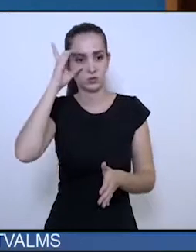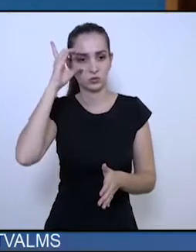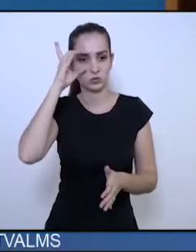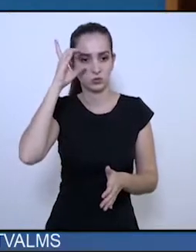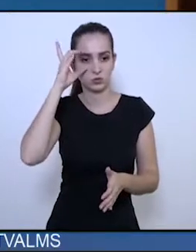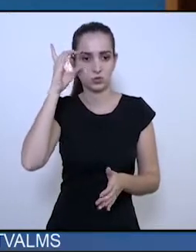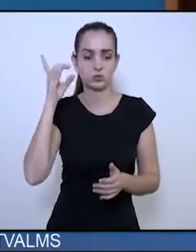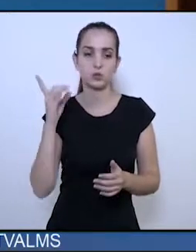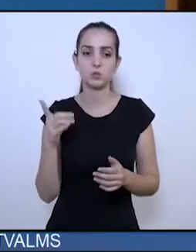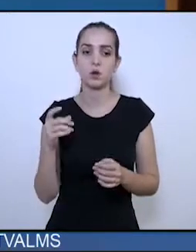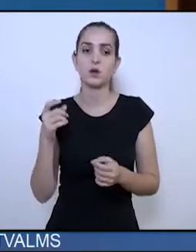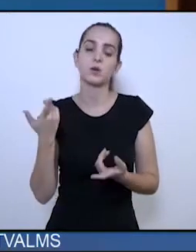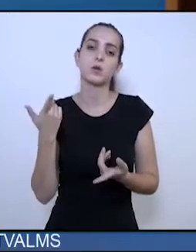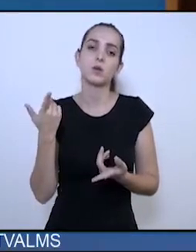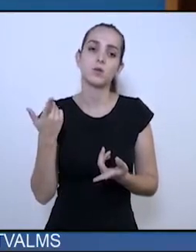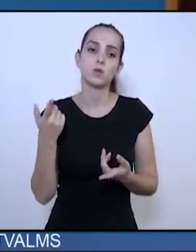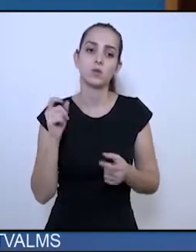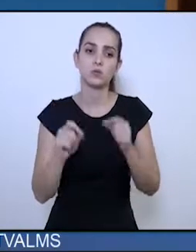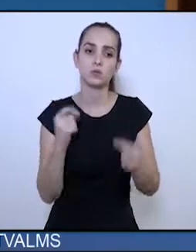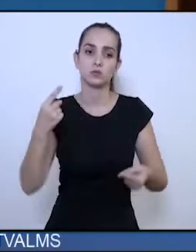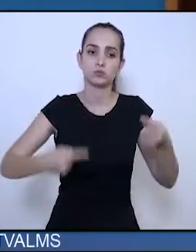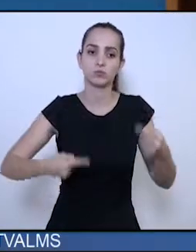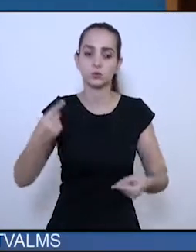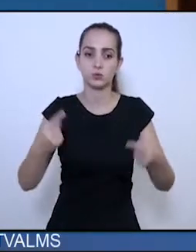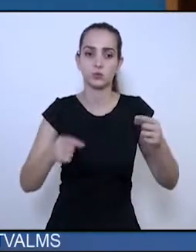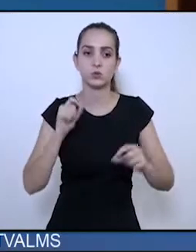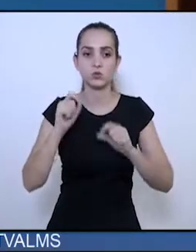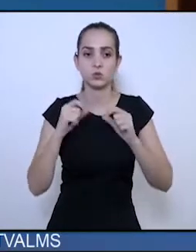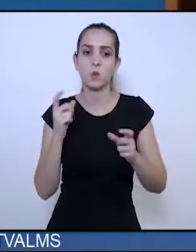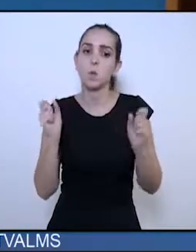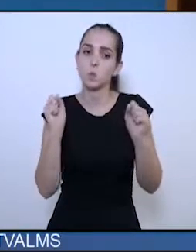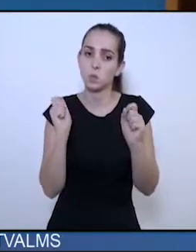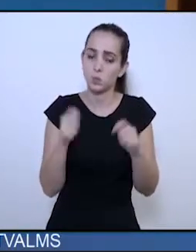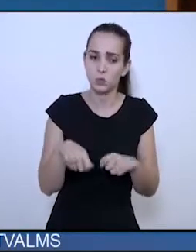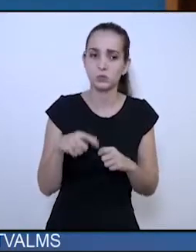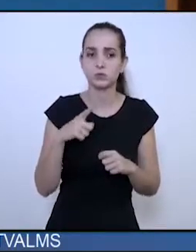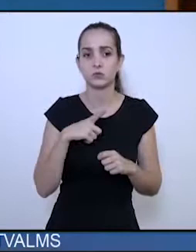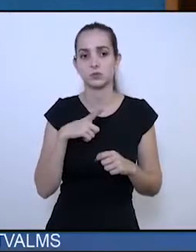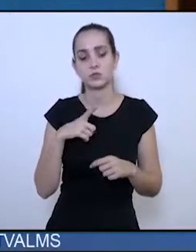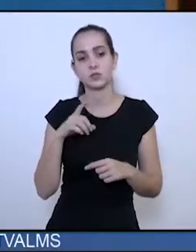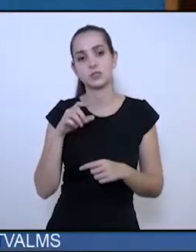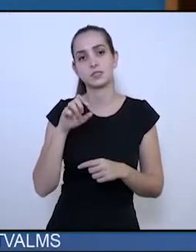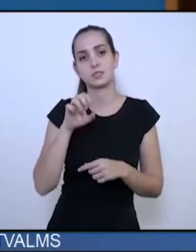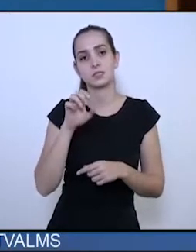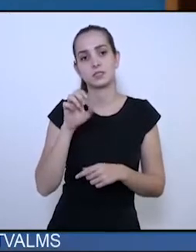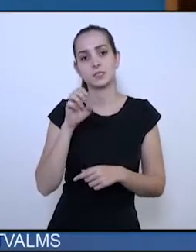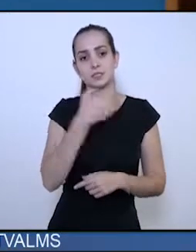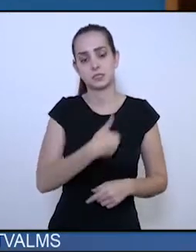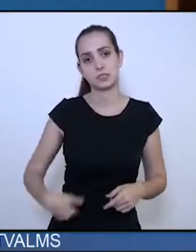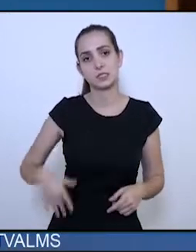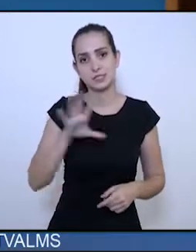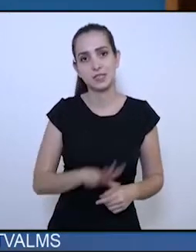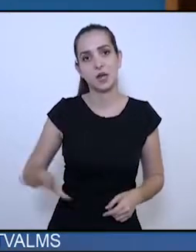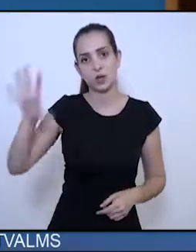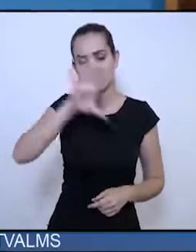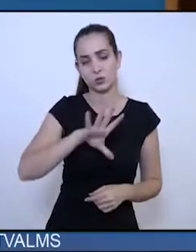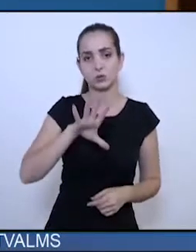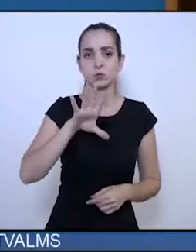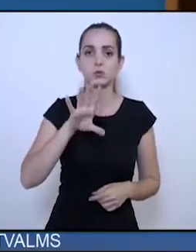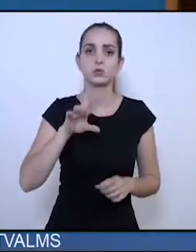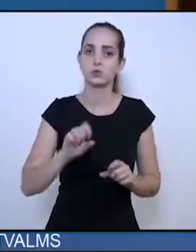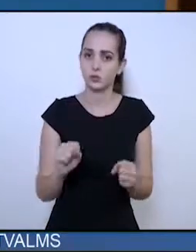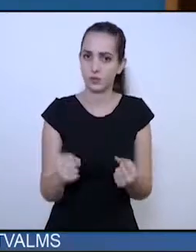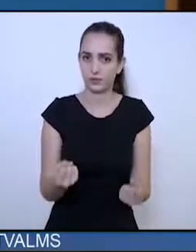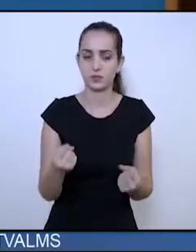foi discutido, inclusive, a possibilidade de decretação de estado de defesa, o que foi afastado, né,